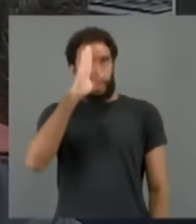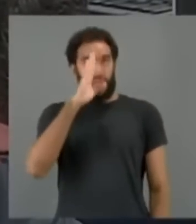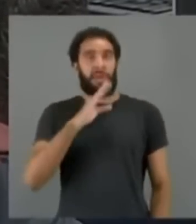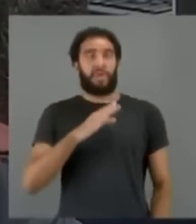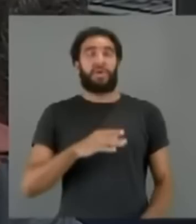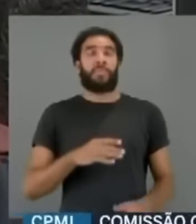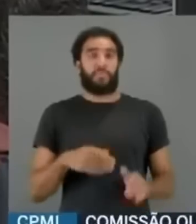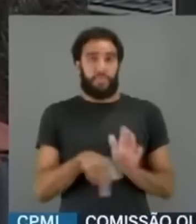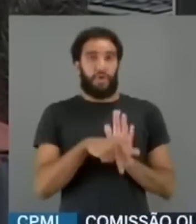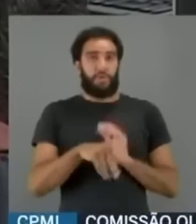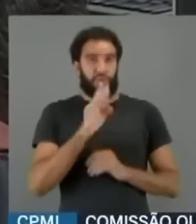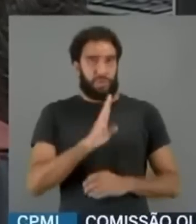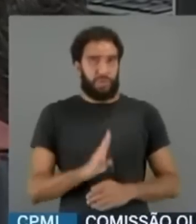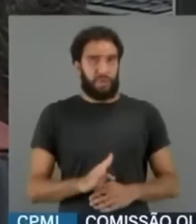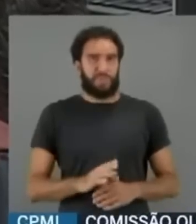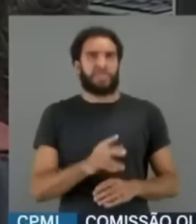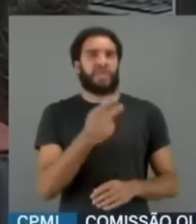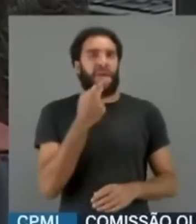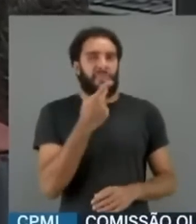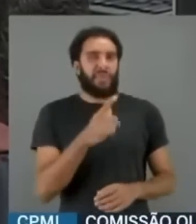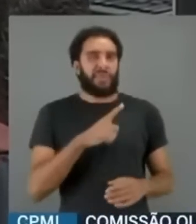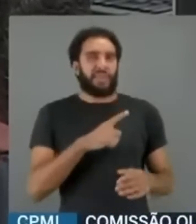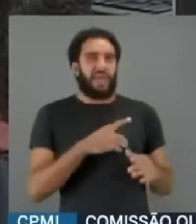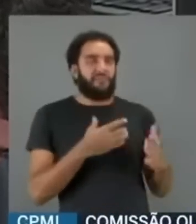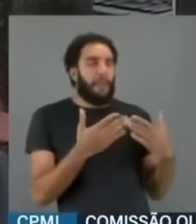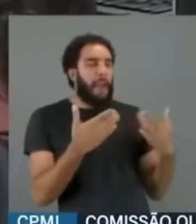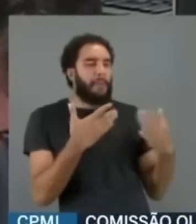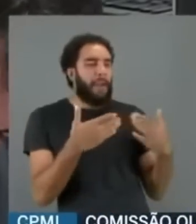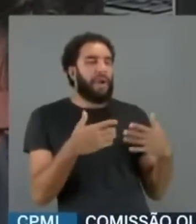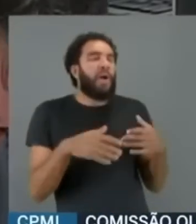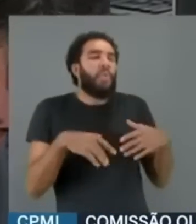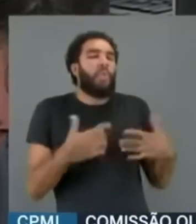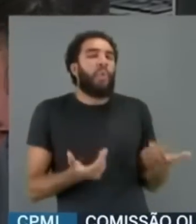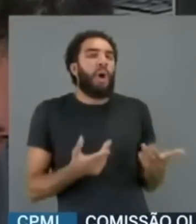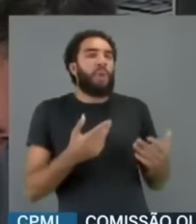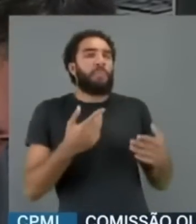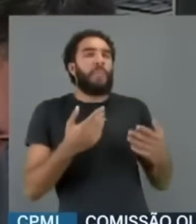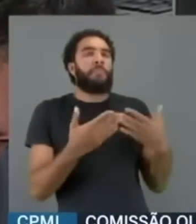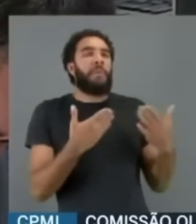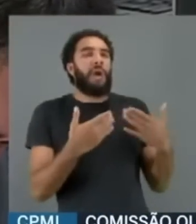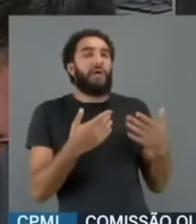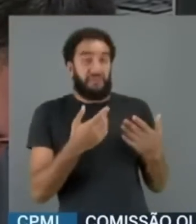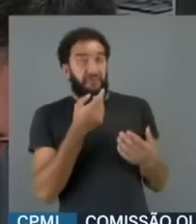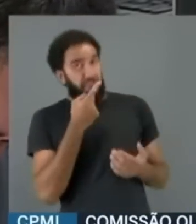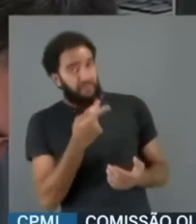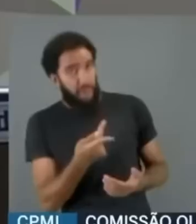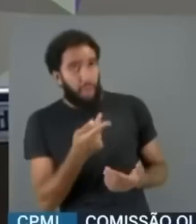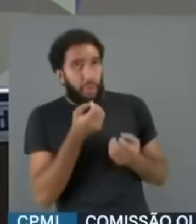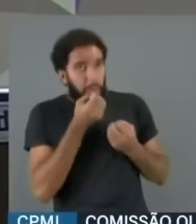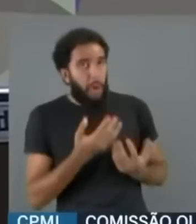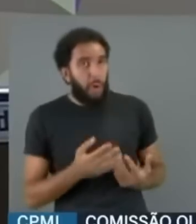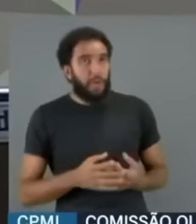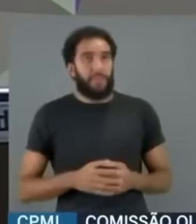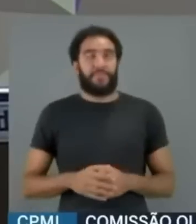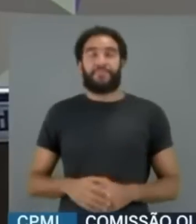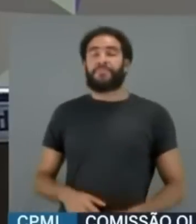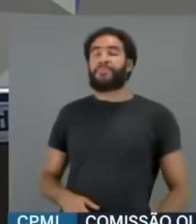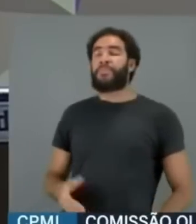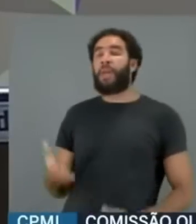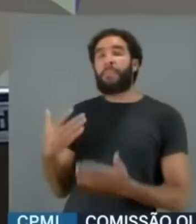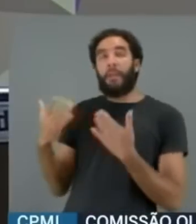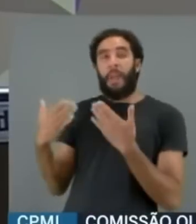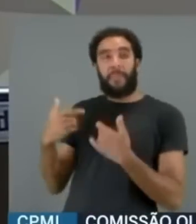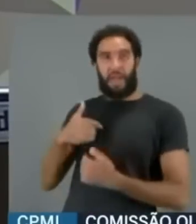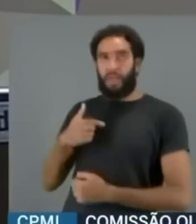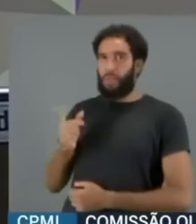Exército Brasileiro. O senhor disse que teve uma longa conversa com ele. Qual foi a conversa que o senhor teve com ele? E disse que foi boa. Essa conversa não foi eu que